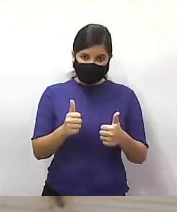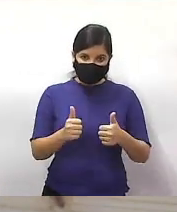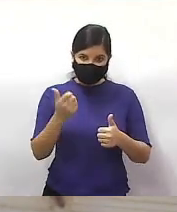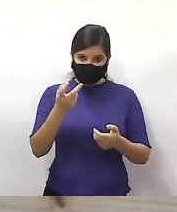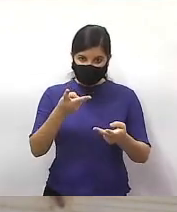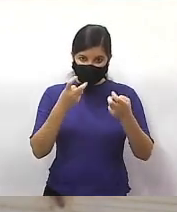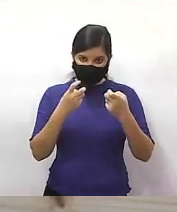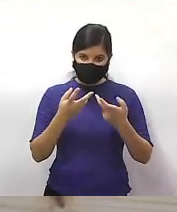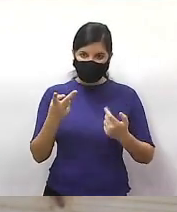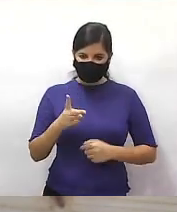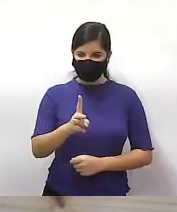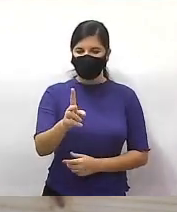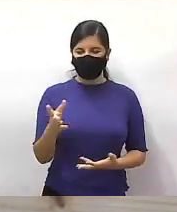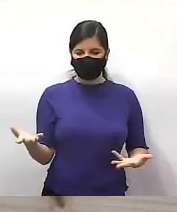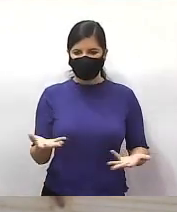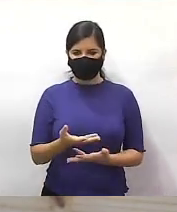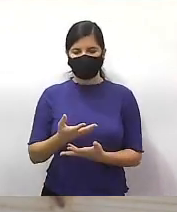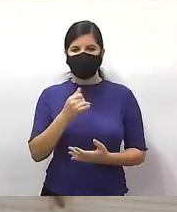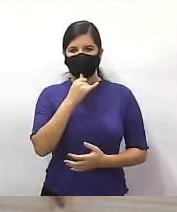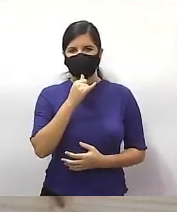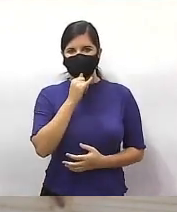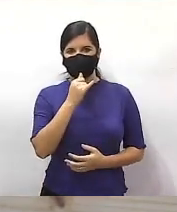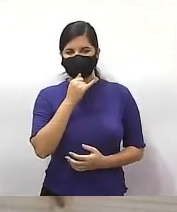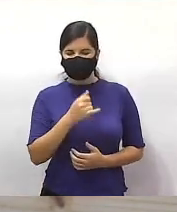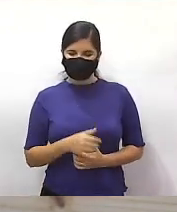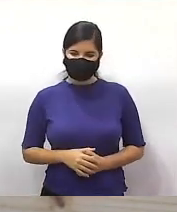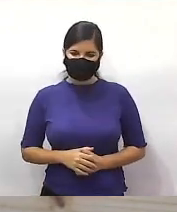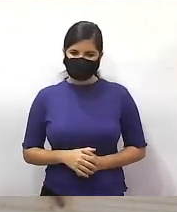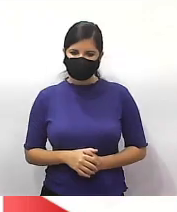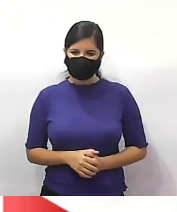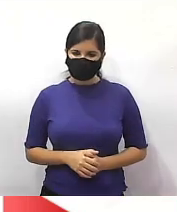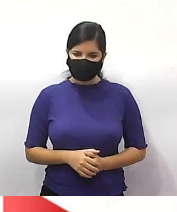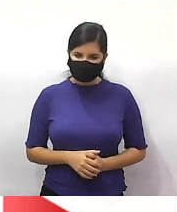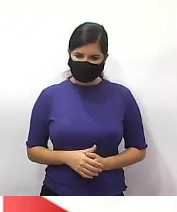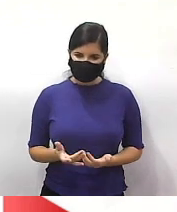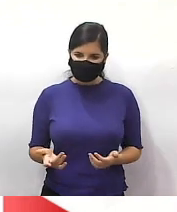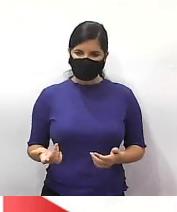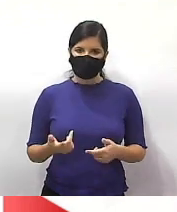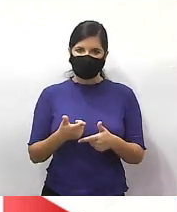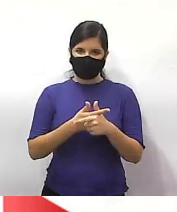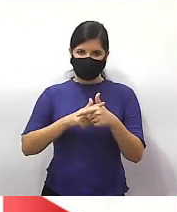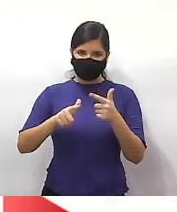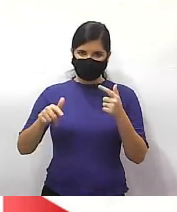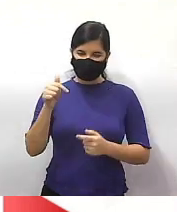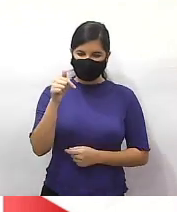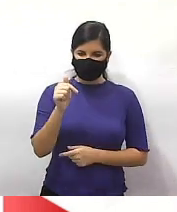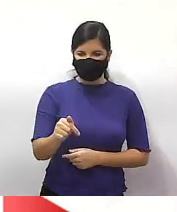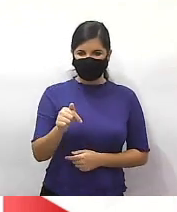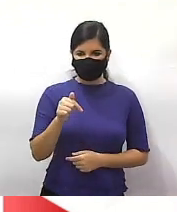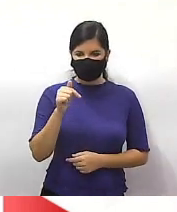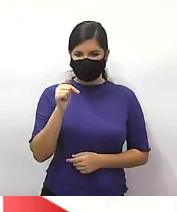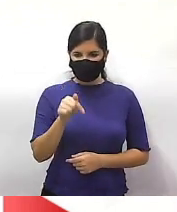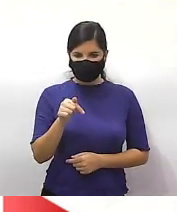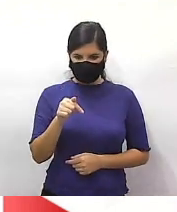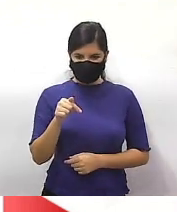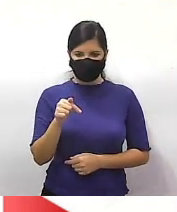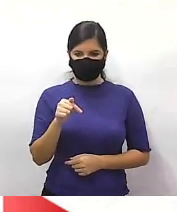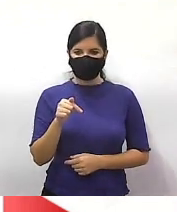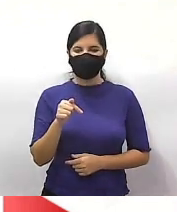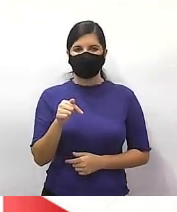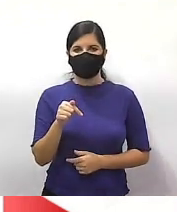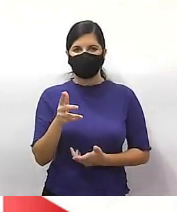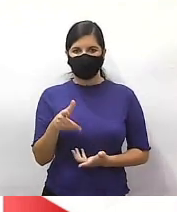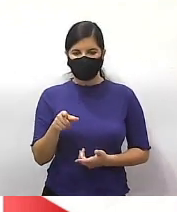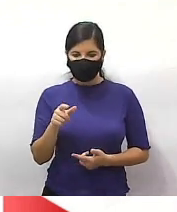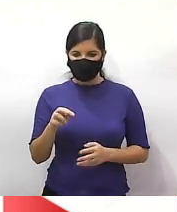agora? Então segue comigo para a gente ver exemplos daqui a pouco, tá? Vimos por 6, Vamos para o slide, preste atenção aí no 7,